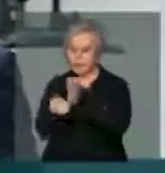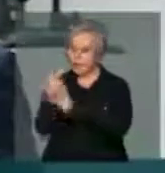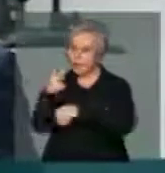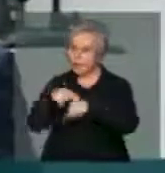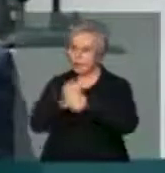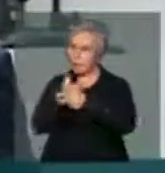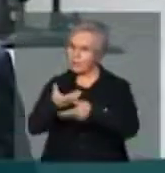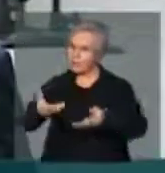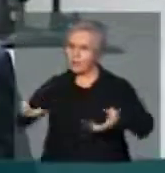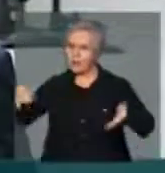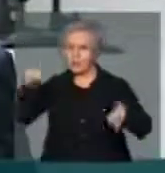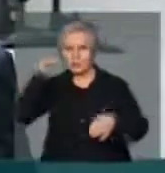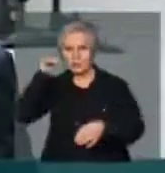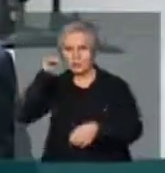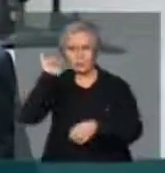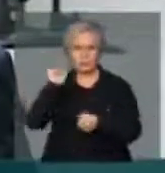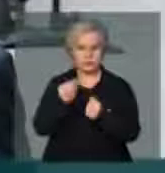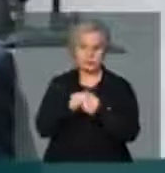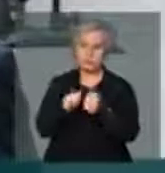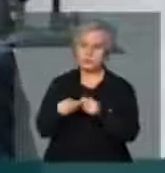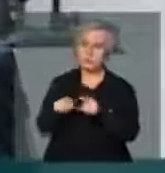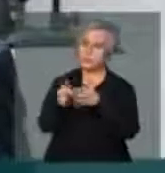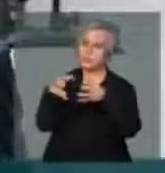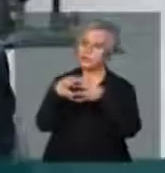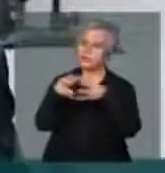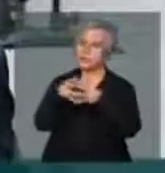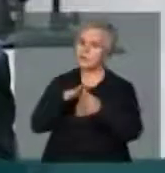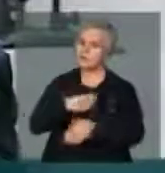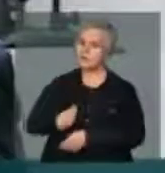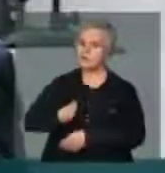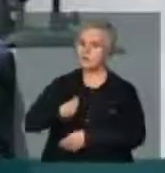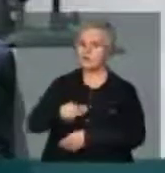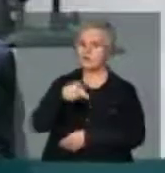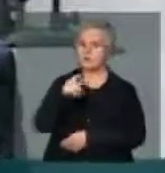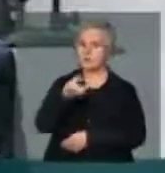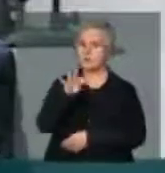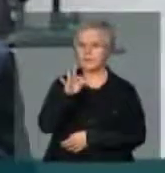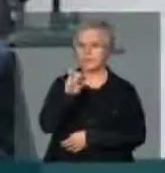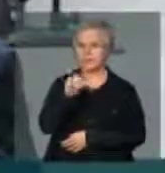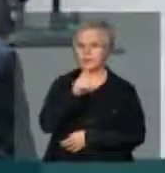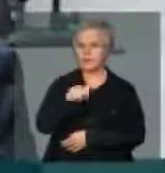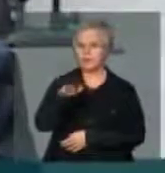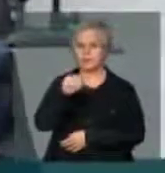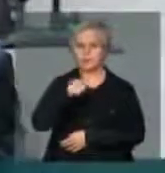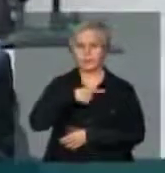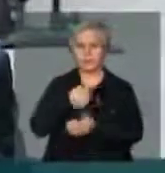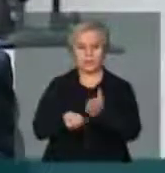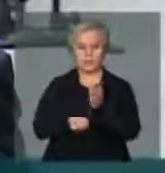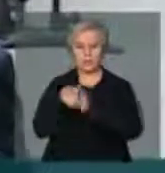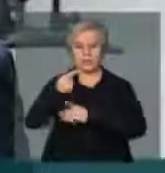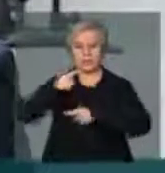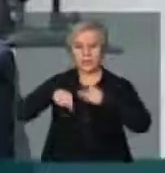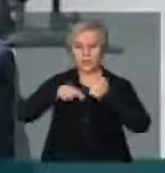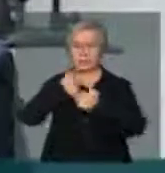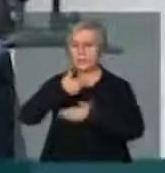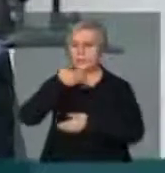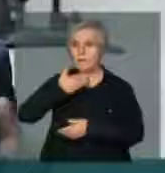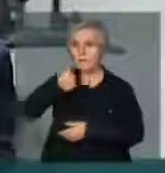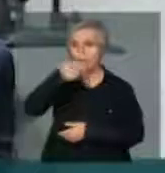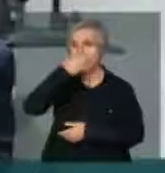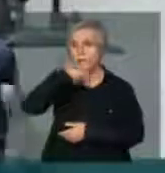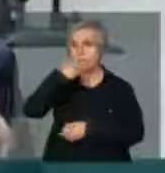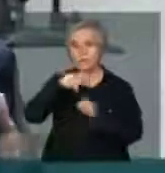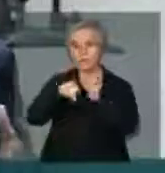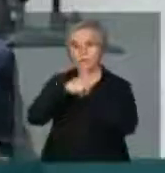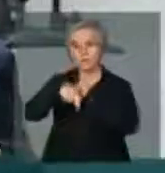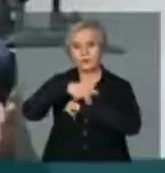Sul, que estão na região de Petrolina, uma das regiões que produz das melhores uvas, das melhores frutas,